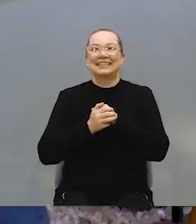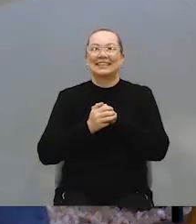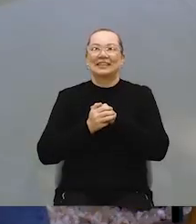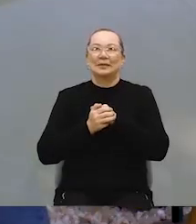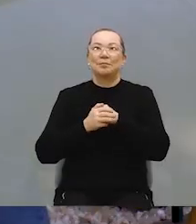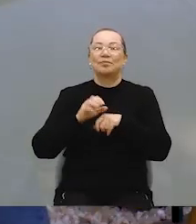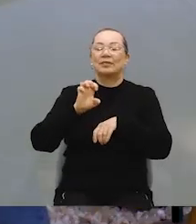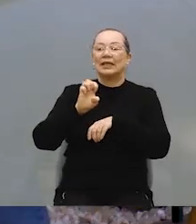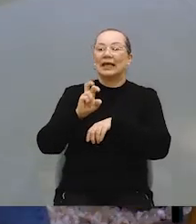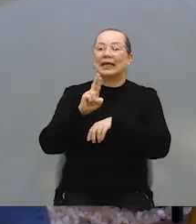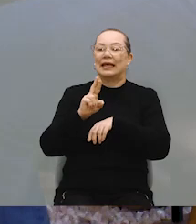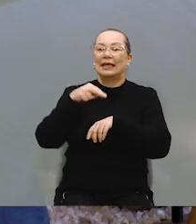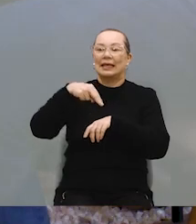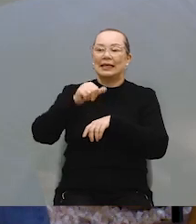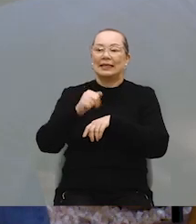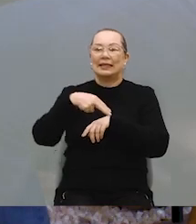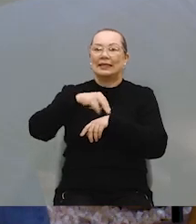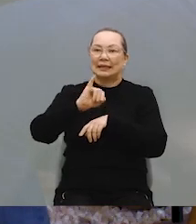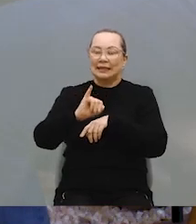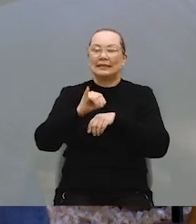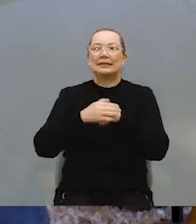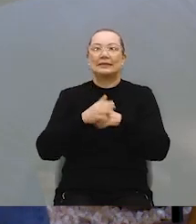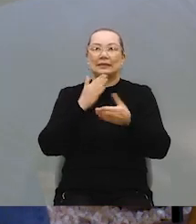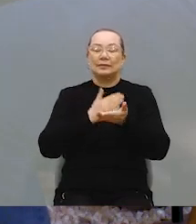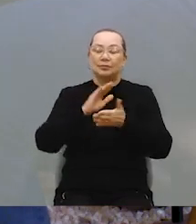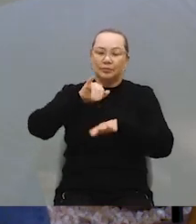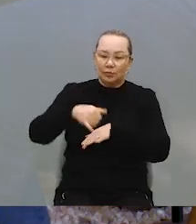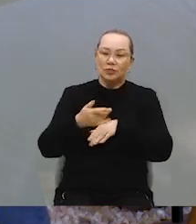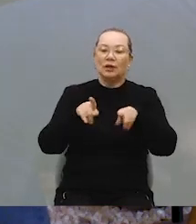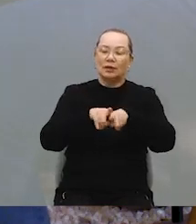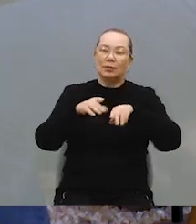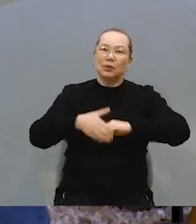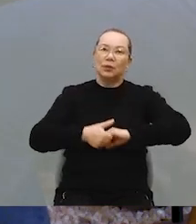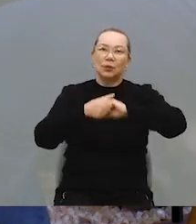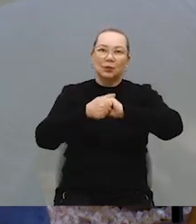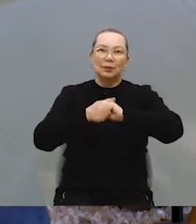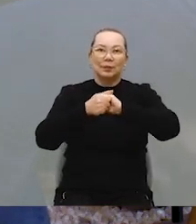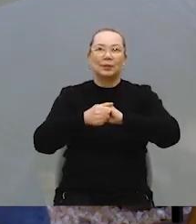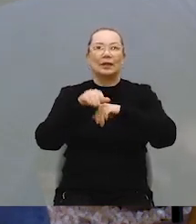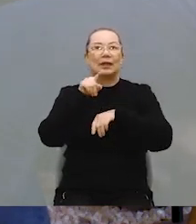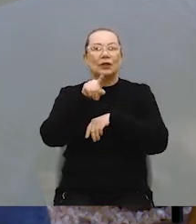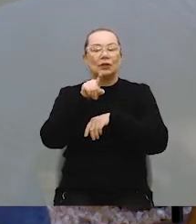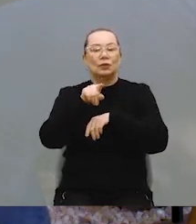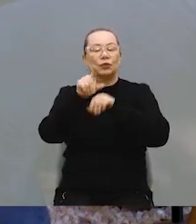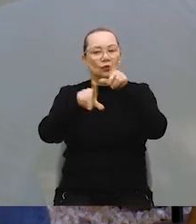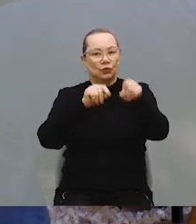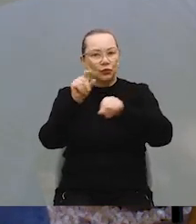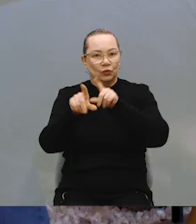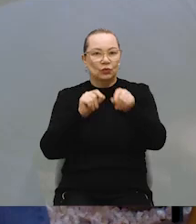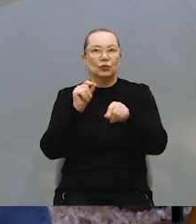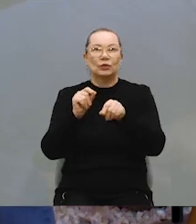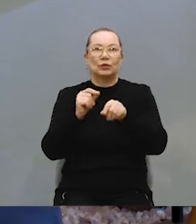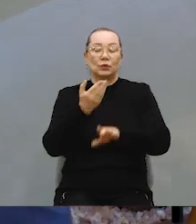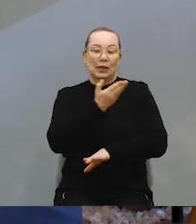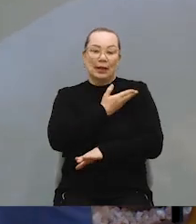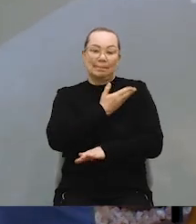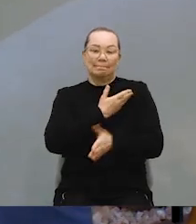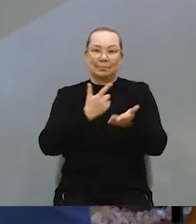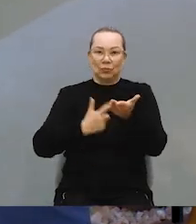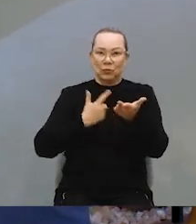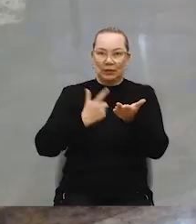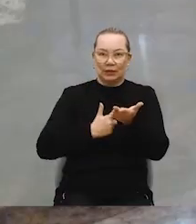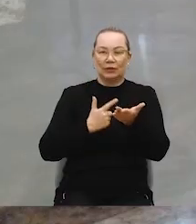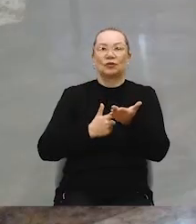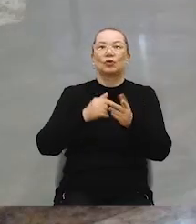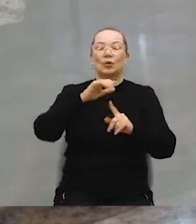E Hernani, aproveitando já nessa largada, te cumprimentar. Tu foste escolhido amigo do livro para